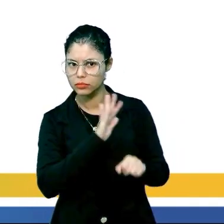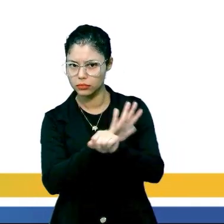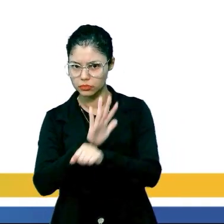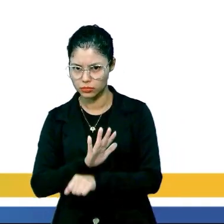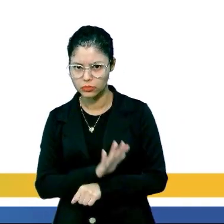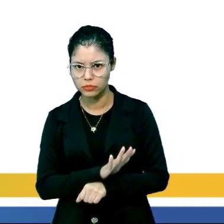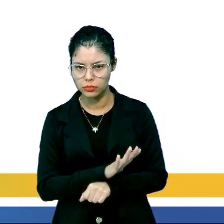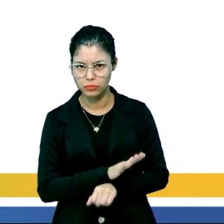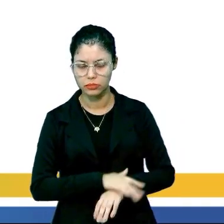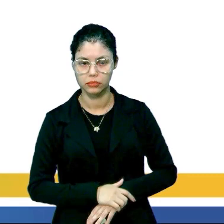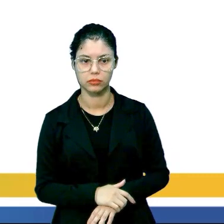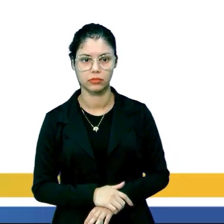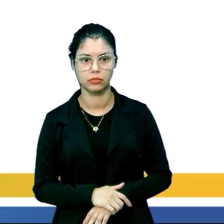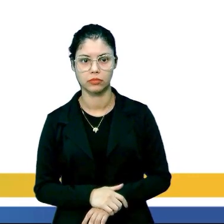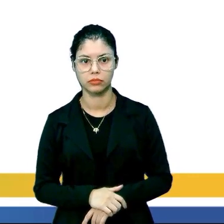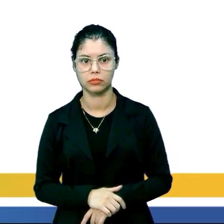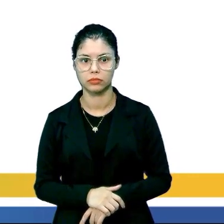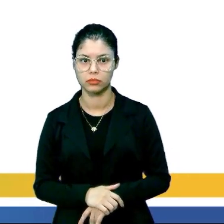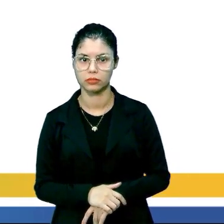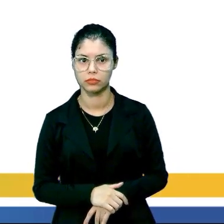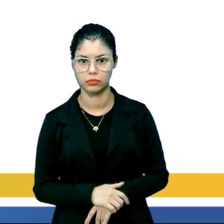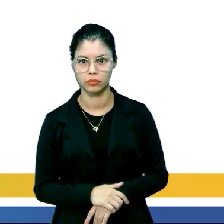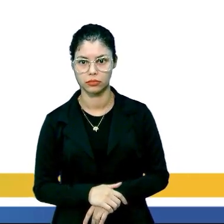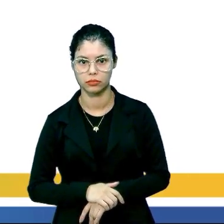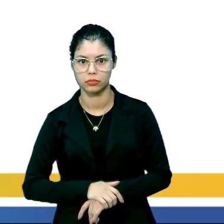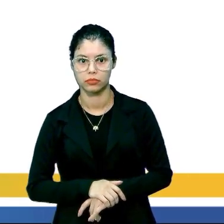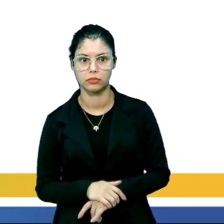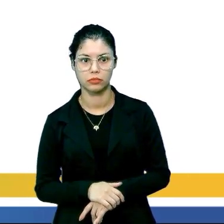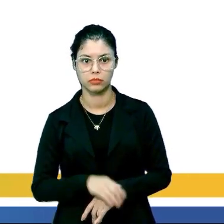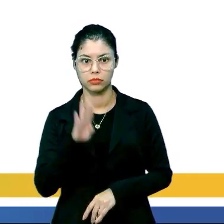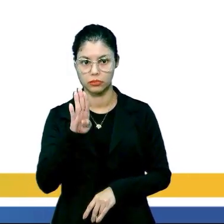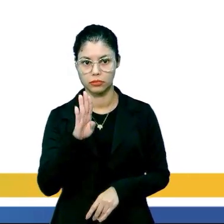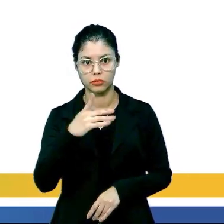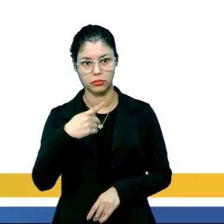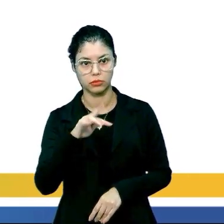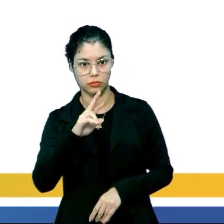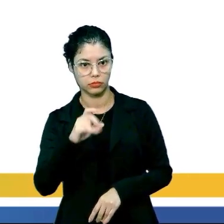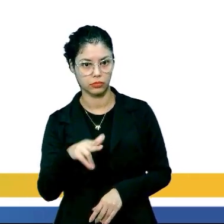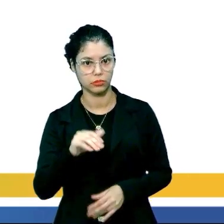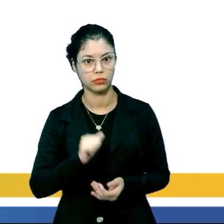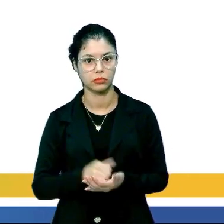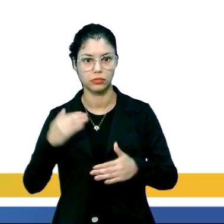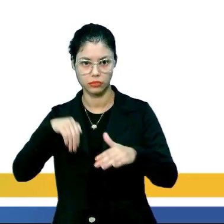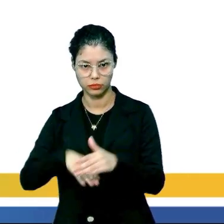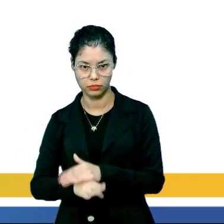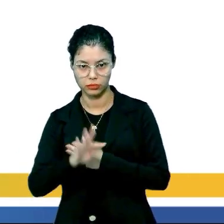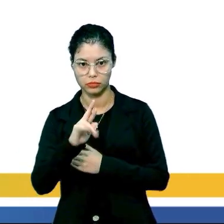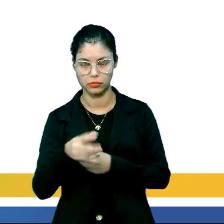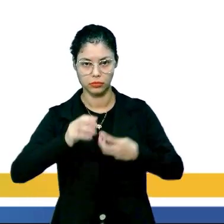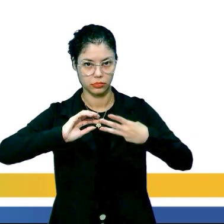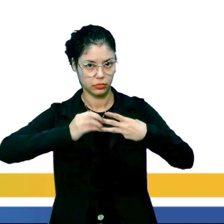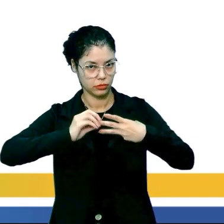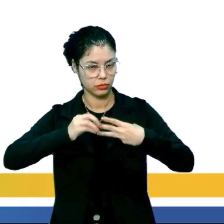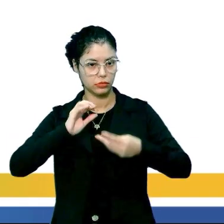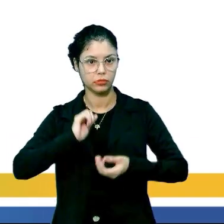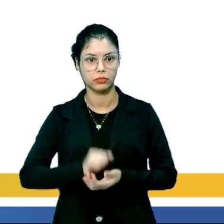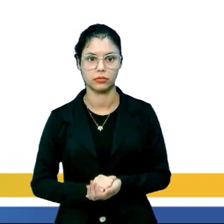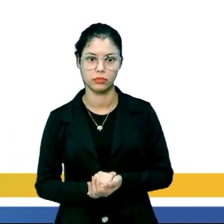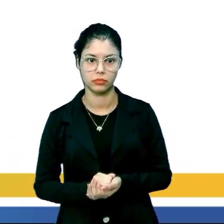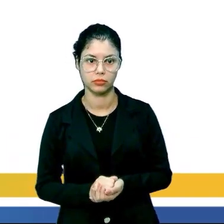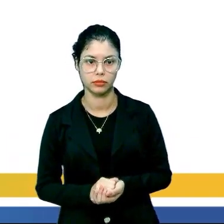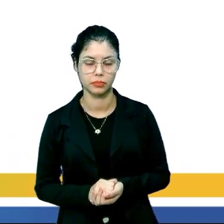a fagocitose ou o macrófago? Alternativa B, o parasita se aloja na carioteca